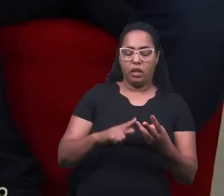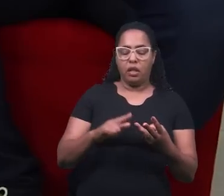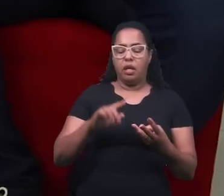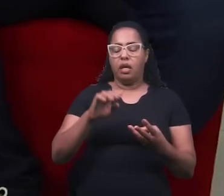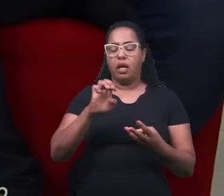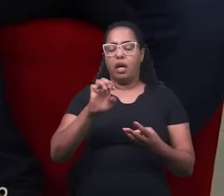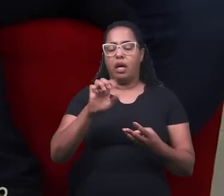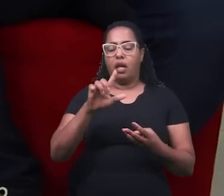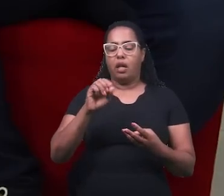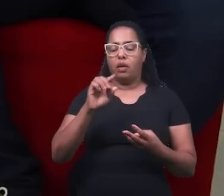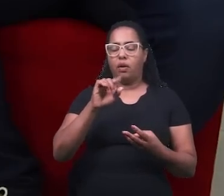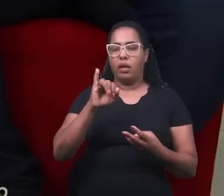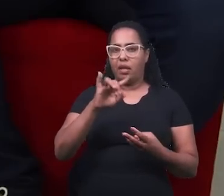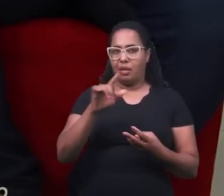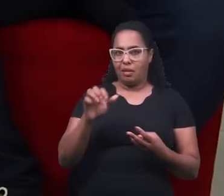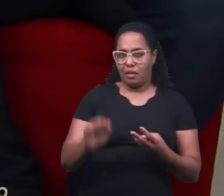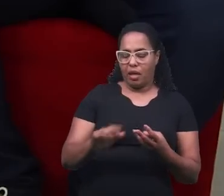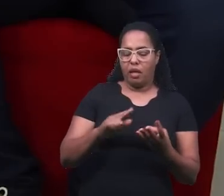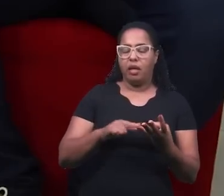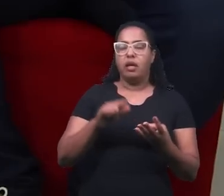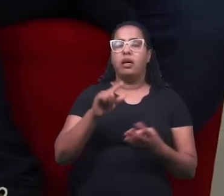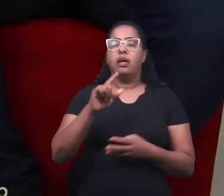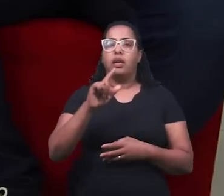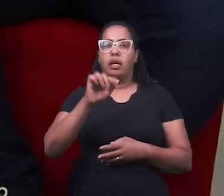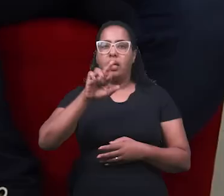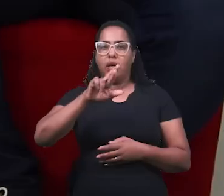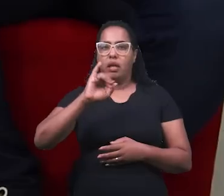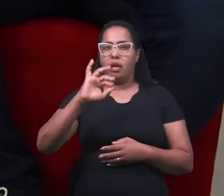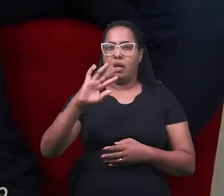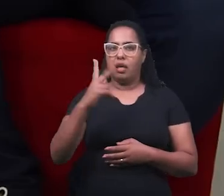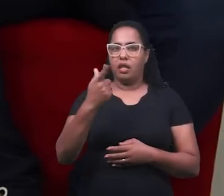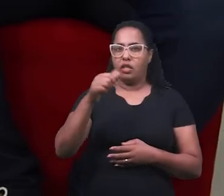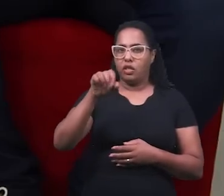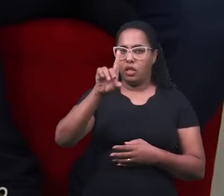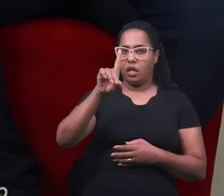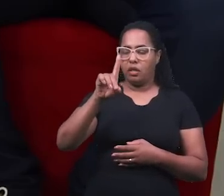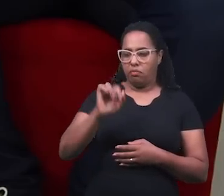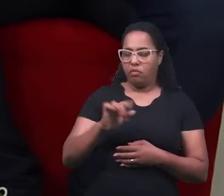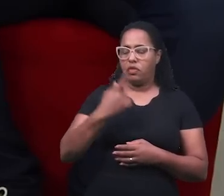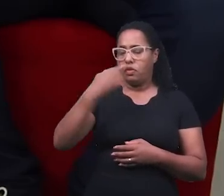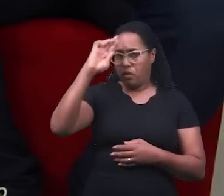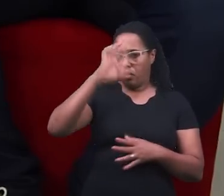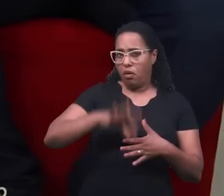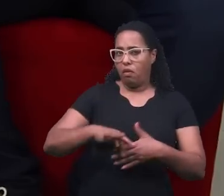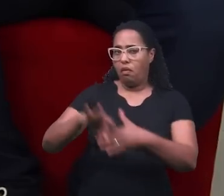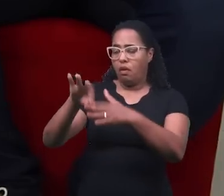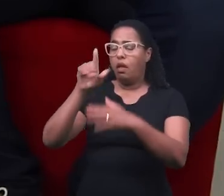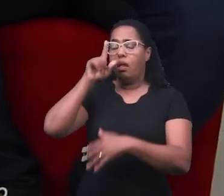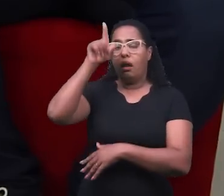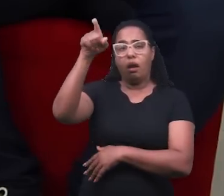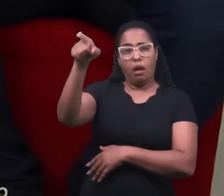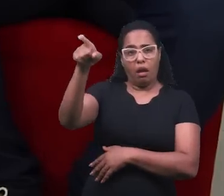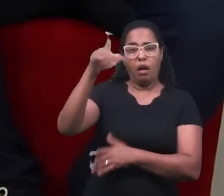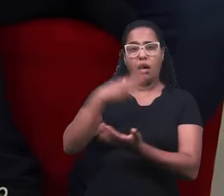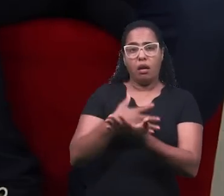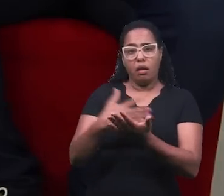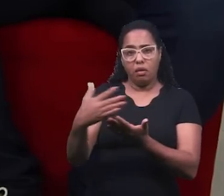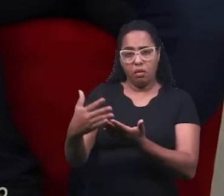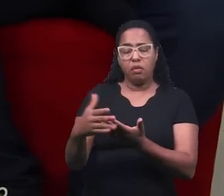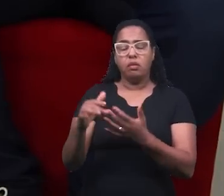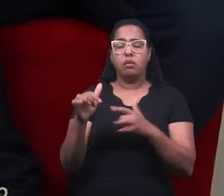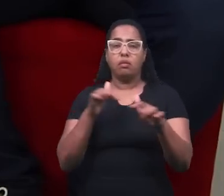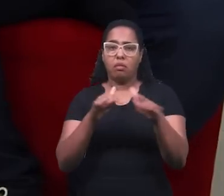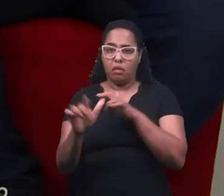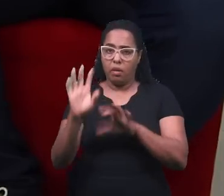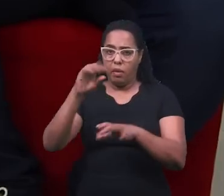Unidos. E ali, há 11 anos atrás, o Senhor levou eles para lá. E ali começou um trabalho dentro da casa do diácono